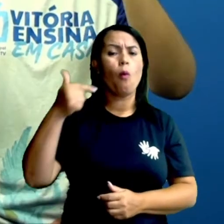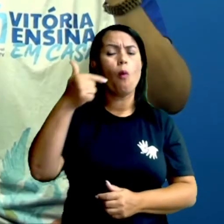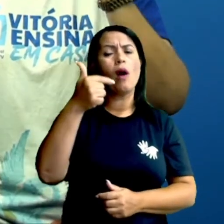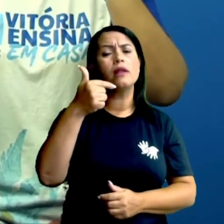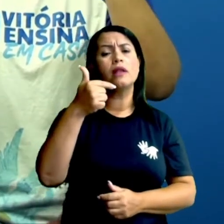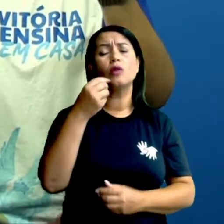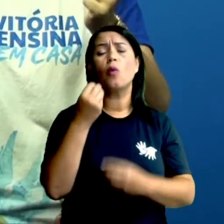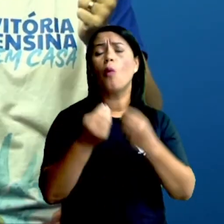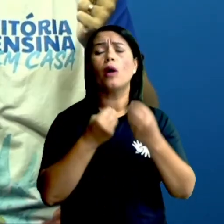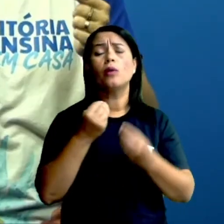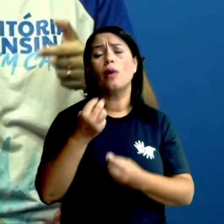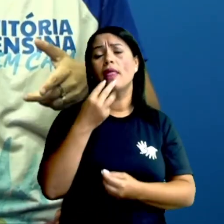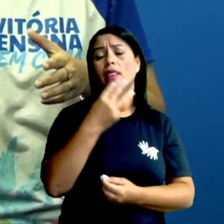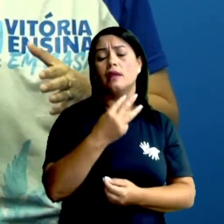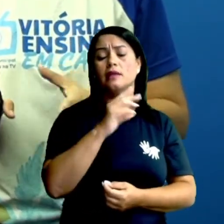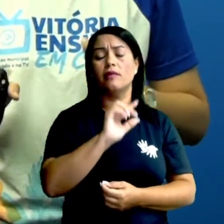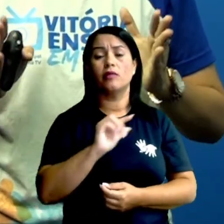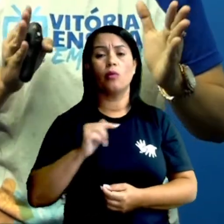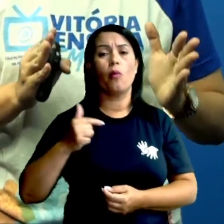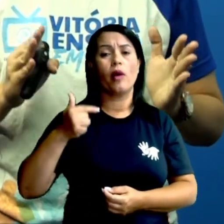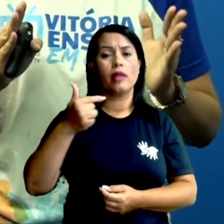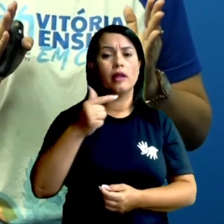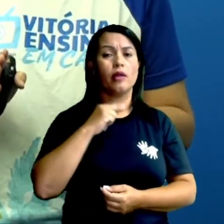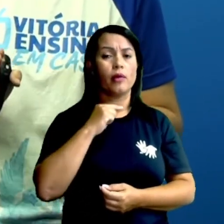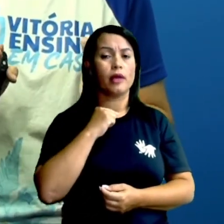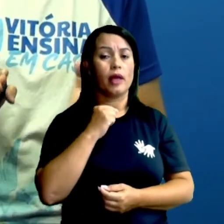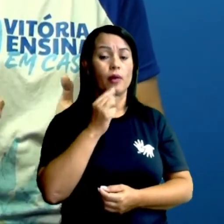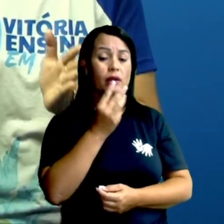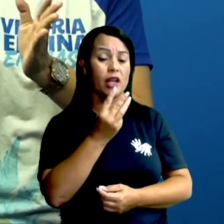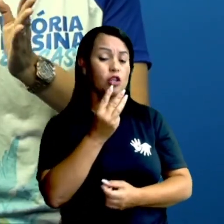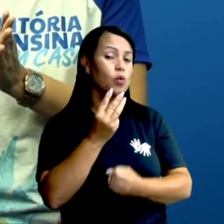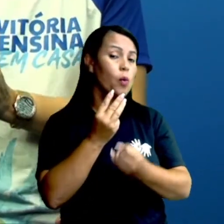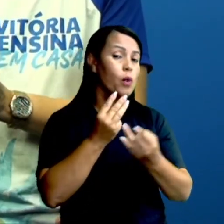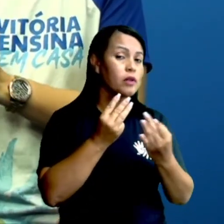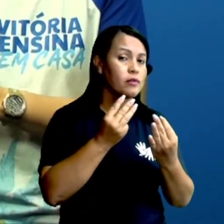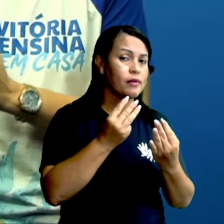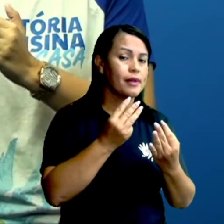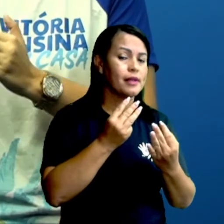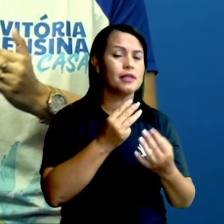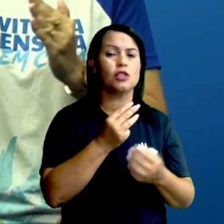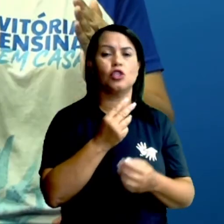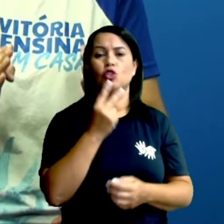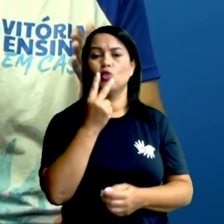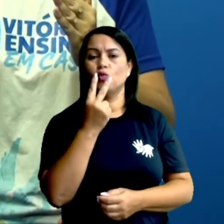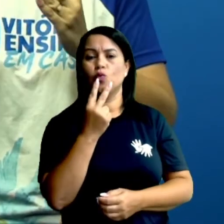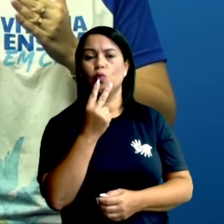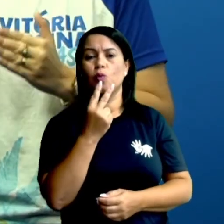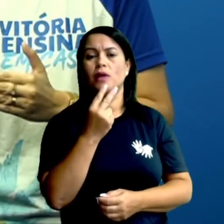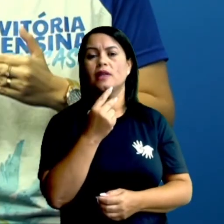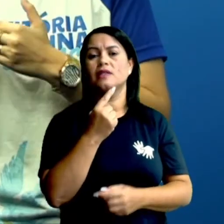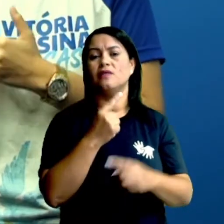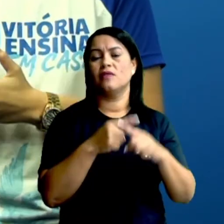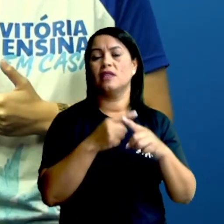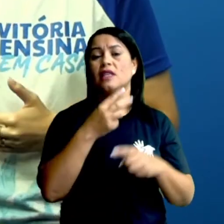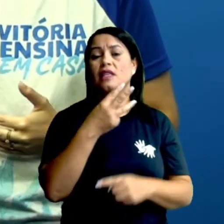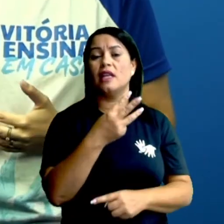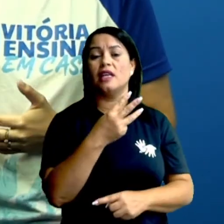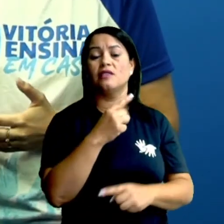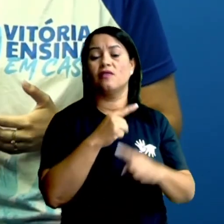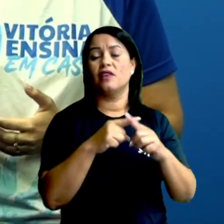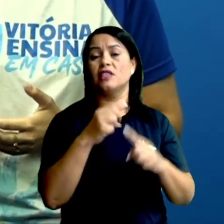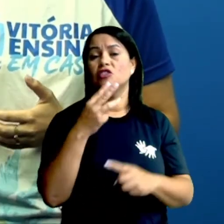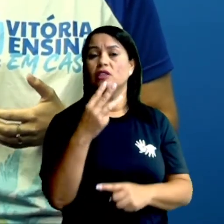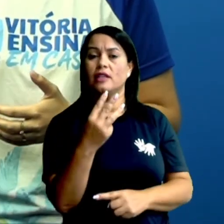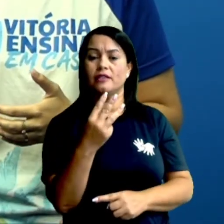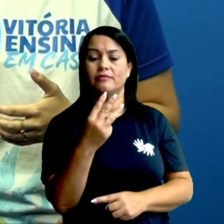quanto é 3 elevado ao quadrado? Eu vou querer o 3 quantas vezes? 2 vezes. Então, vai ser quanto? 3 vezes